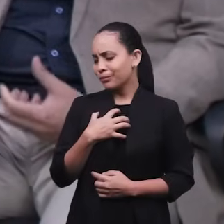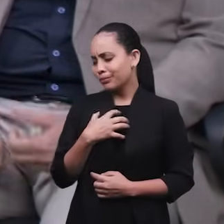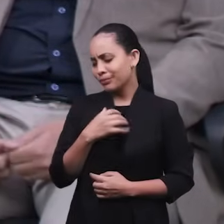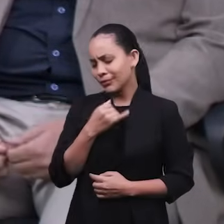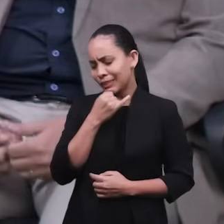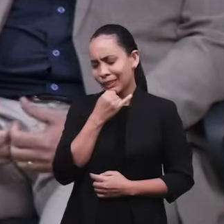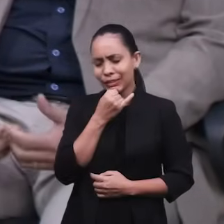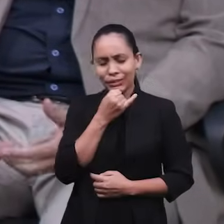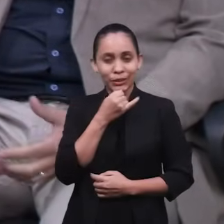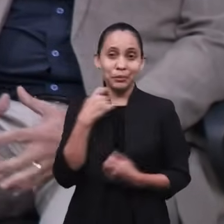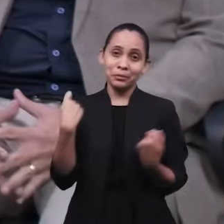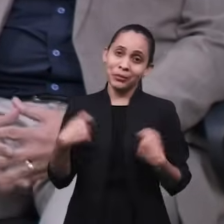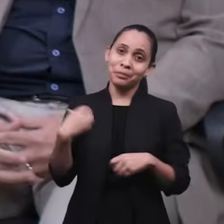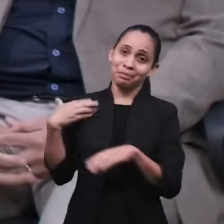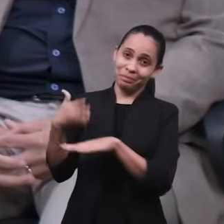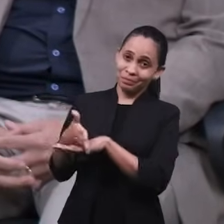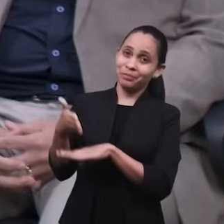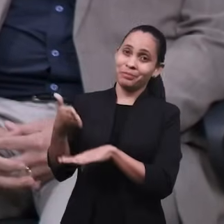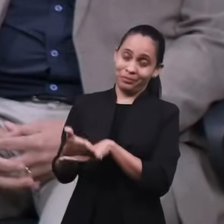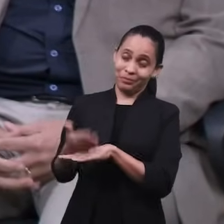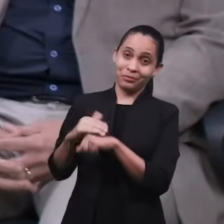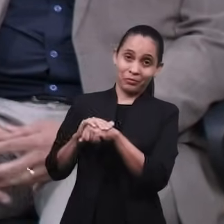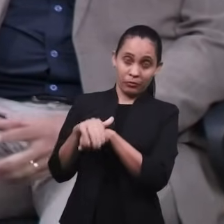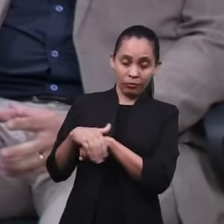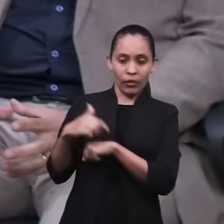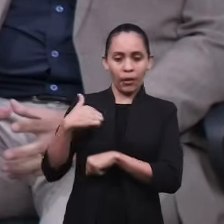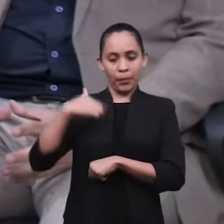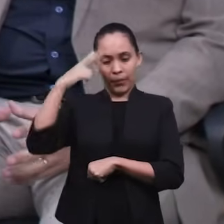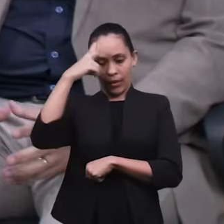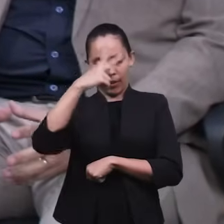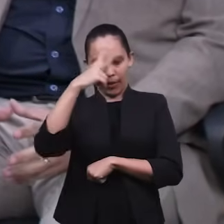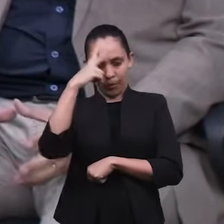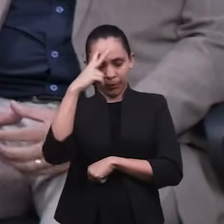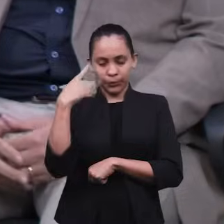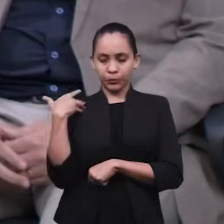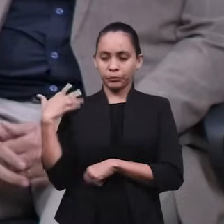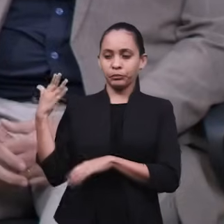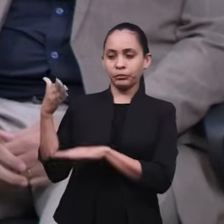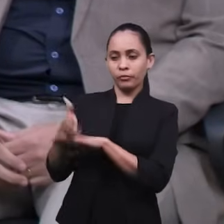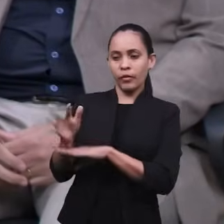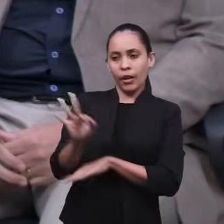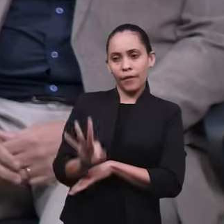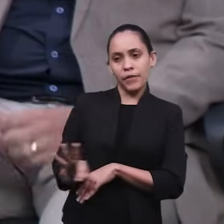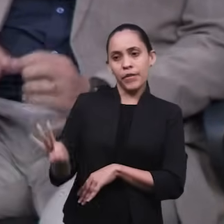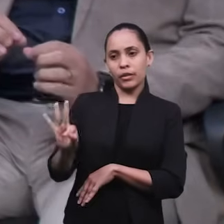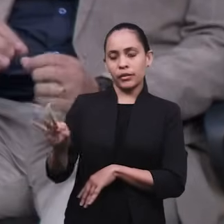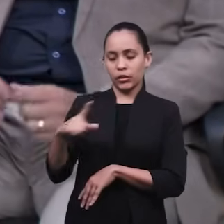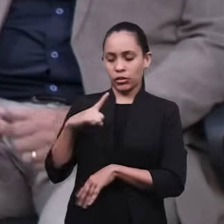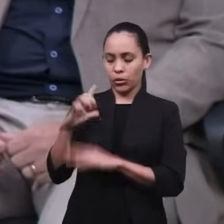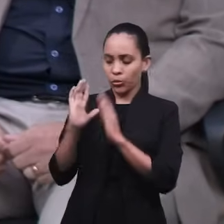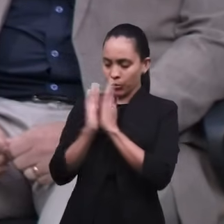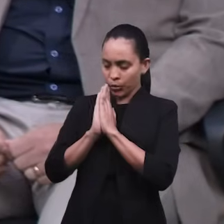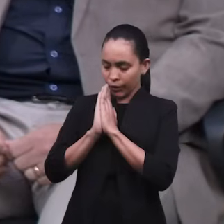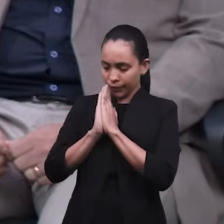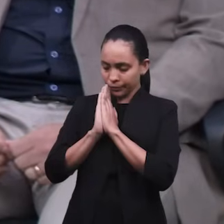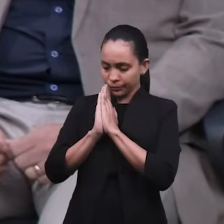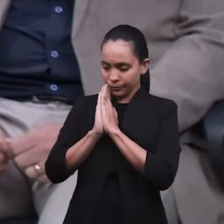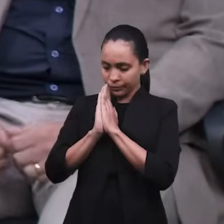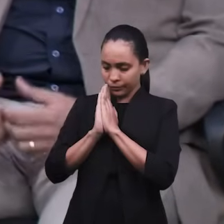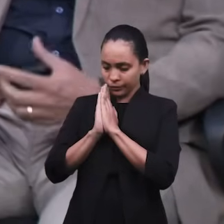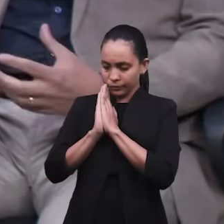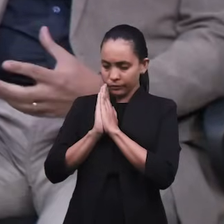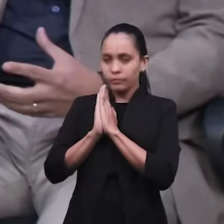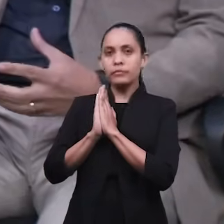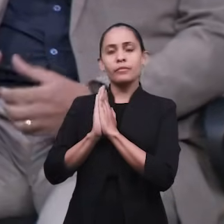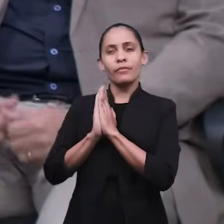no culto, mas era necessário estudar à noite. Eu me lembro que uma noite que eu cheguei da faculdade, eu orei na minha cama e